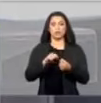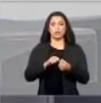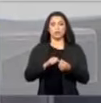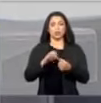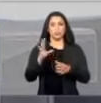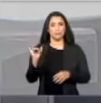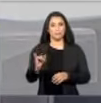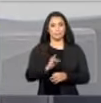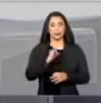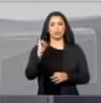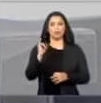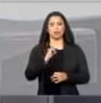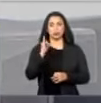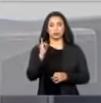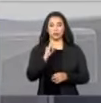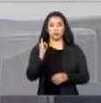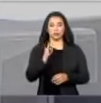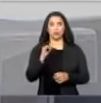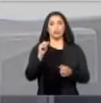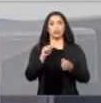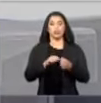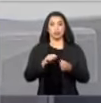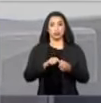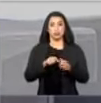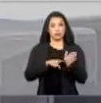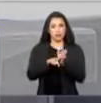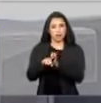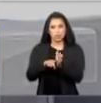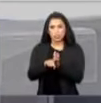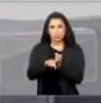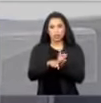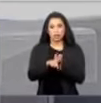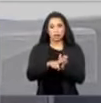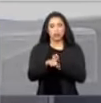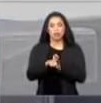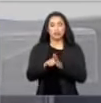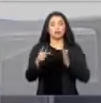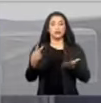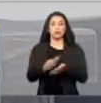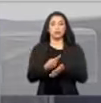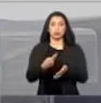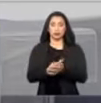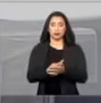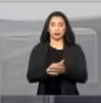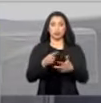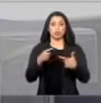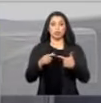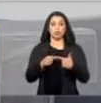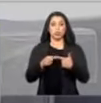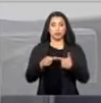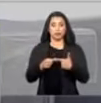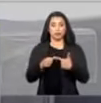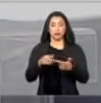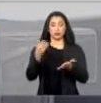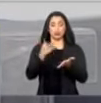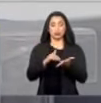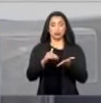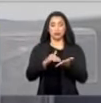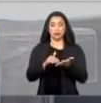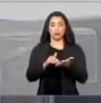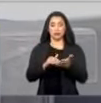extensas, regulamentar, fomentar e fiscalizar o mercado. Segundo órgão, Secretaria do